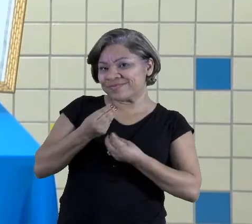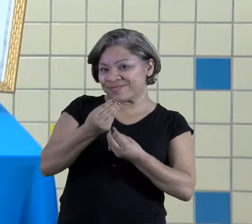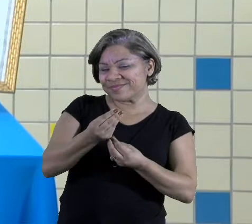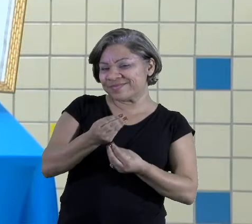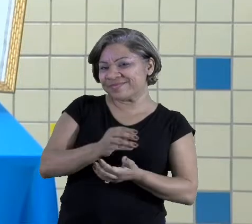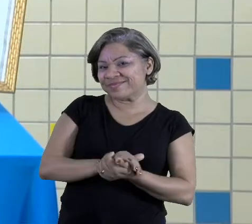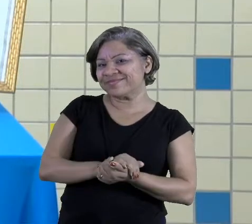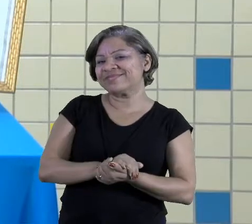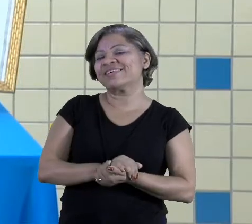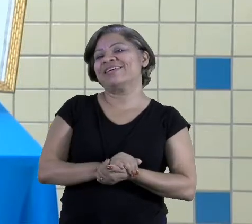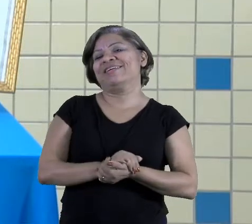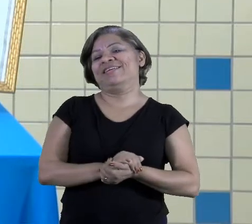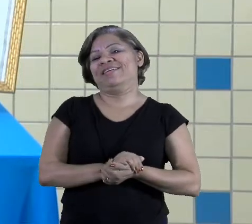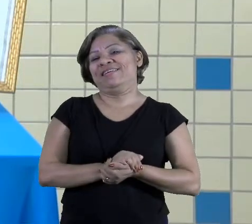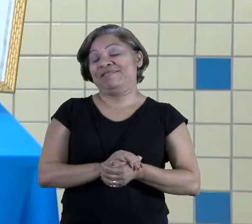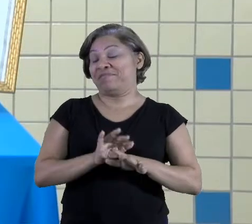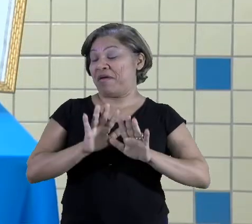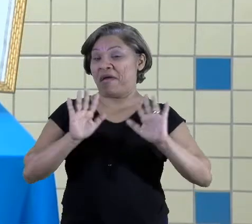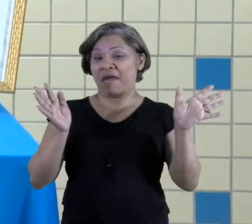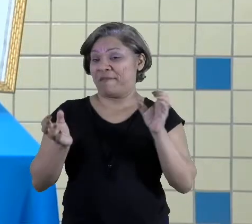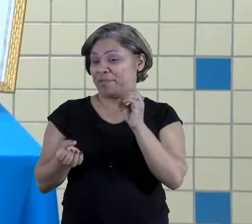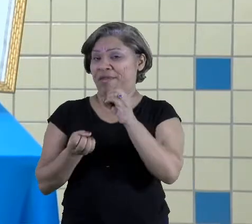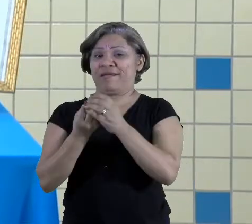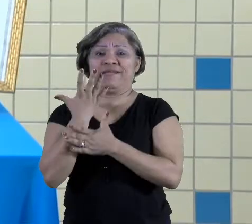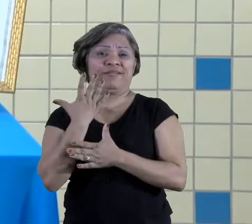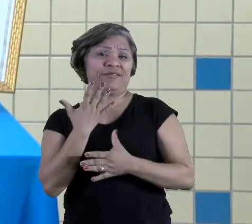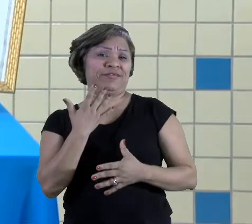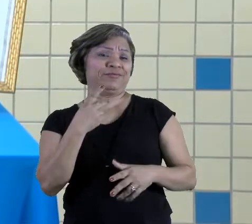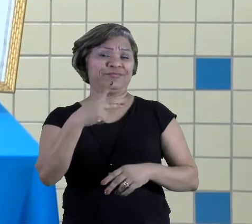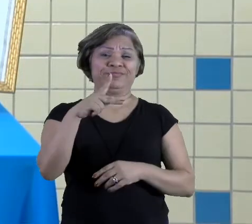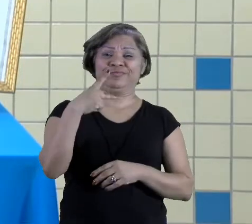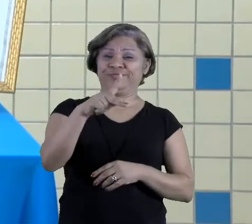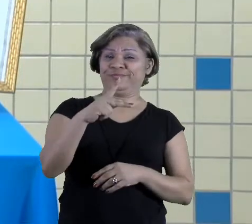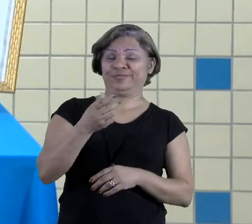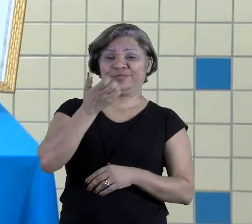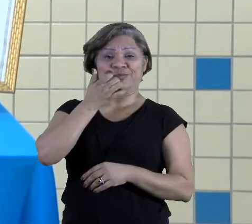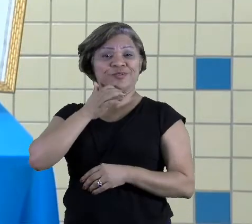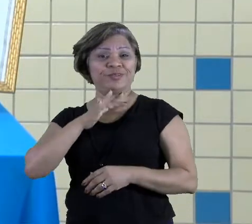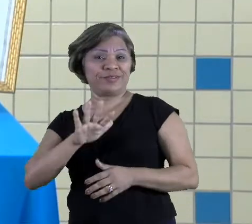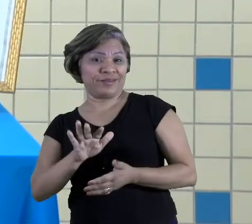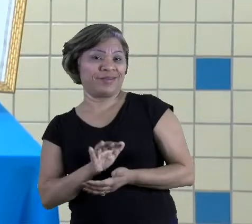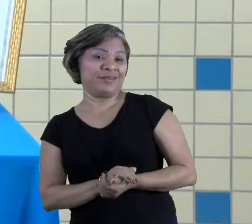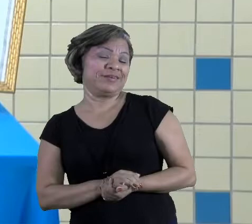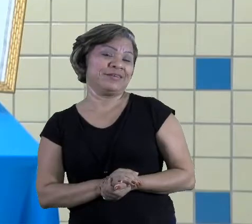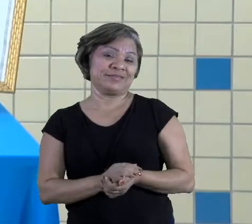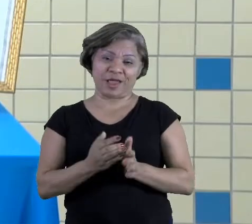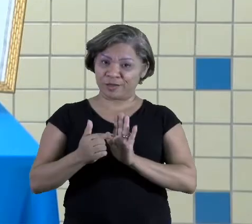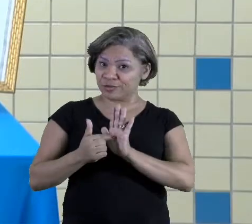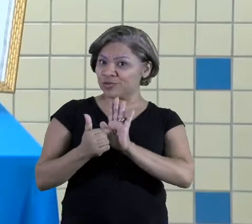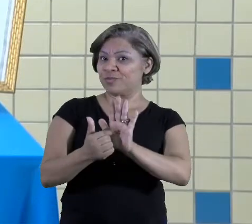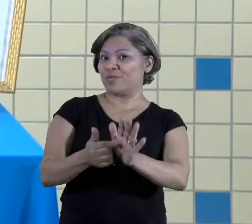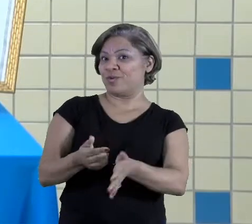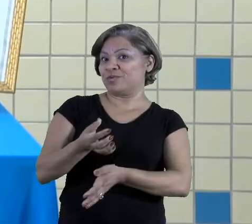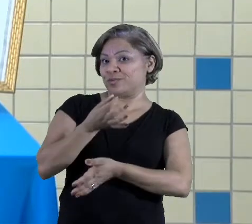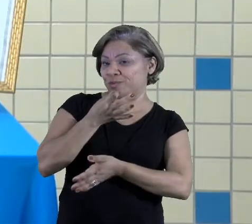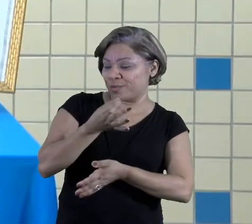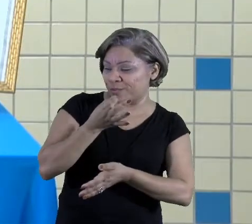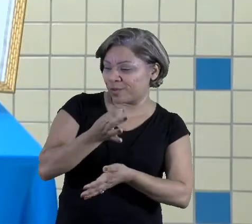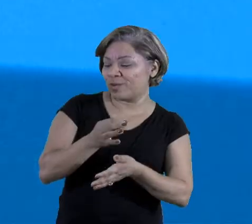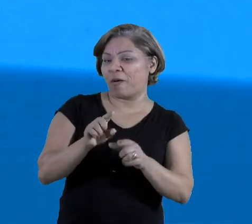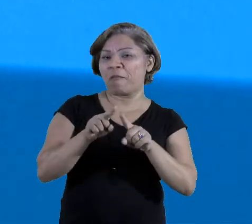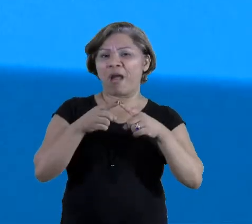seja, vai da criatividade sua e da sua criança também. A gente traz aqui algumas sugestões que podem ser exploradas de